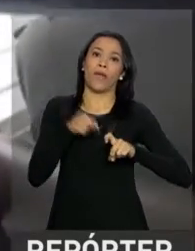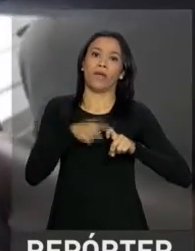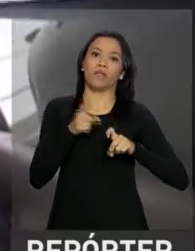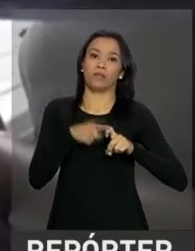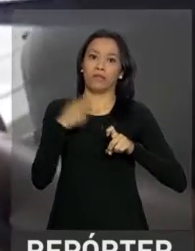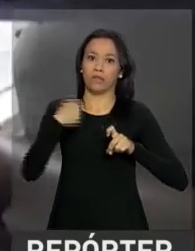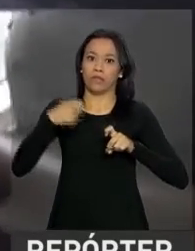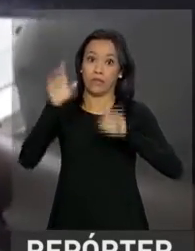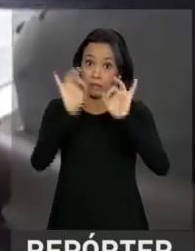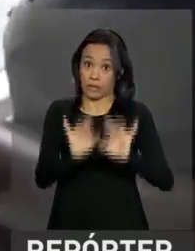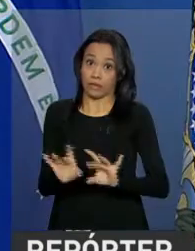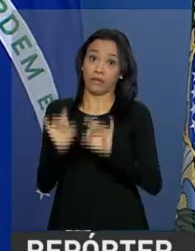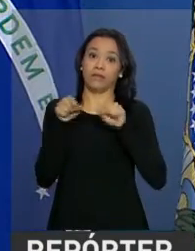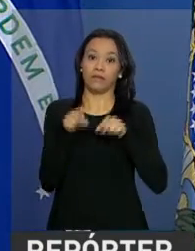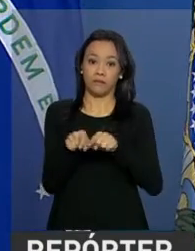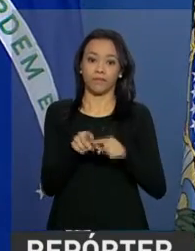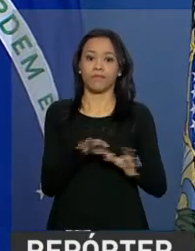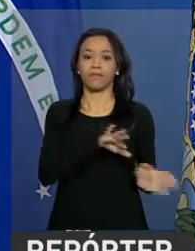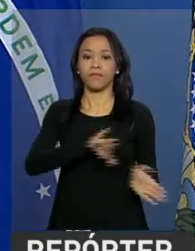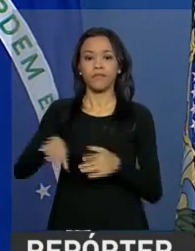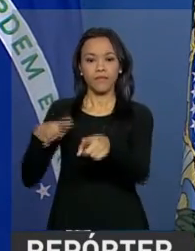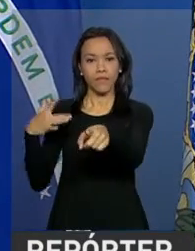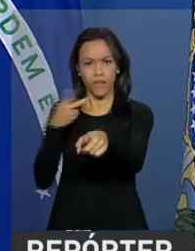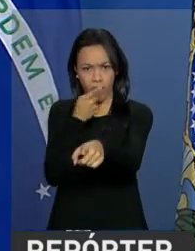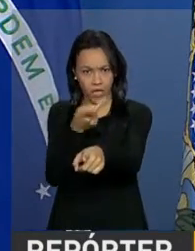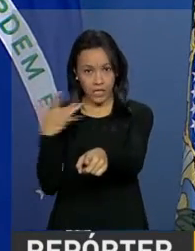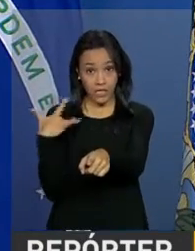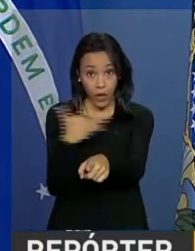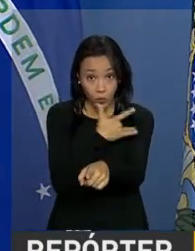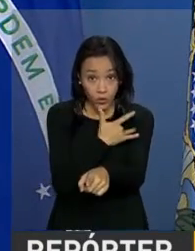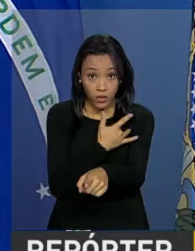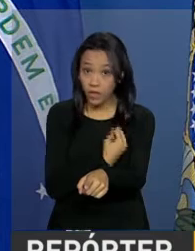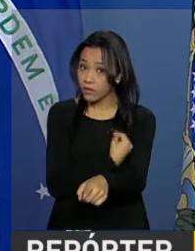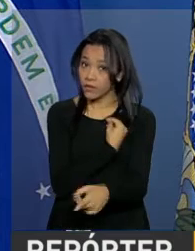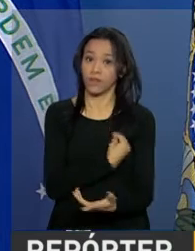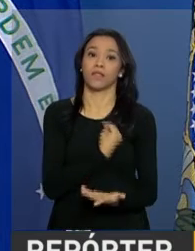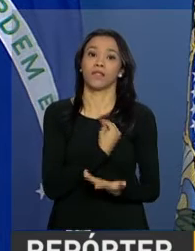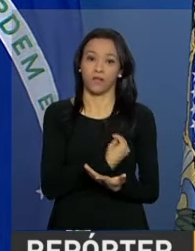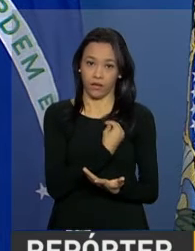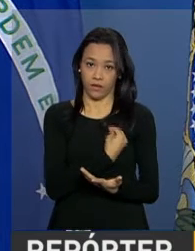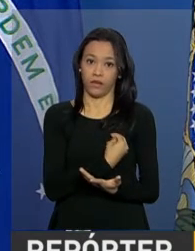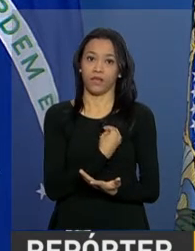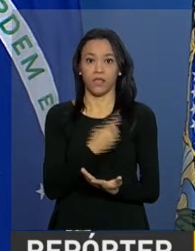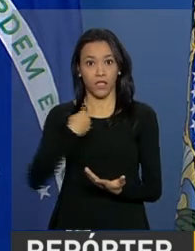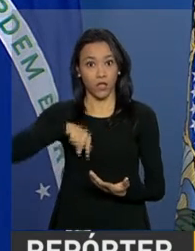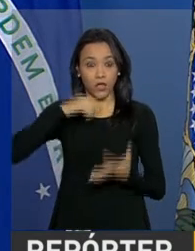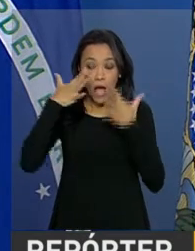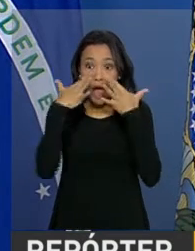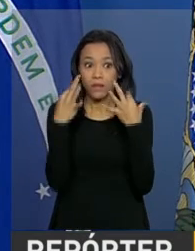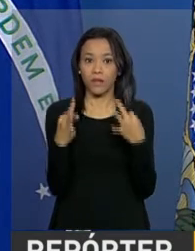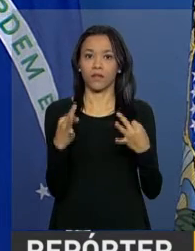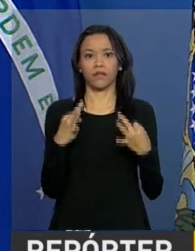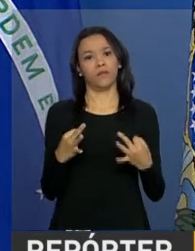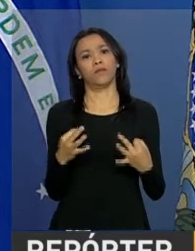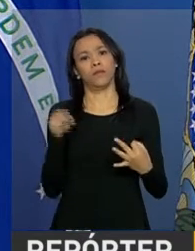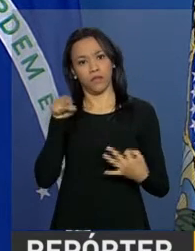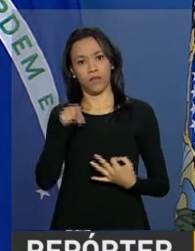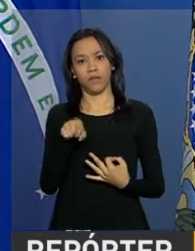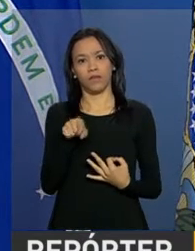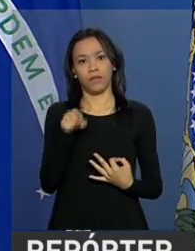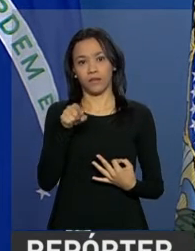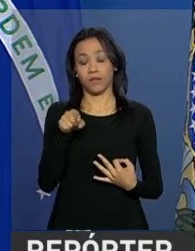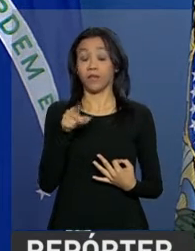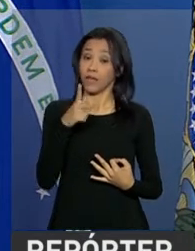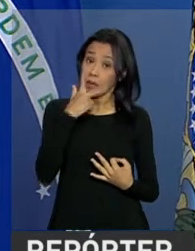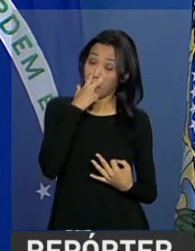especializada em saúde à vida e nós precisamos estar atentos a este fato que parece